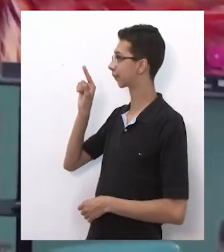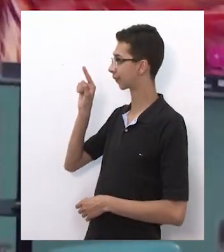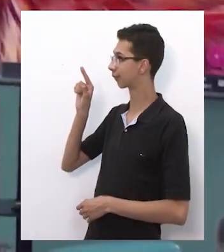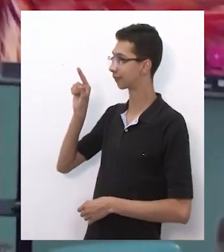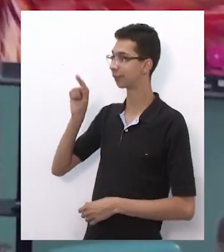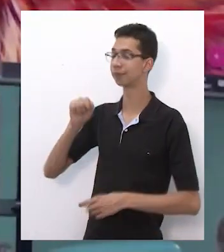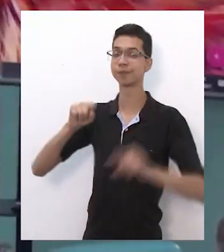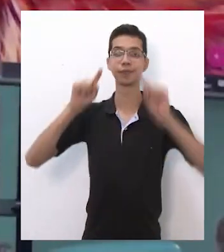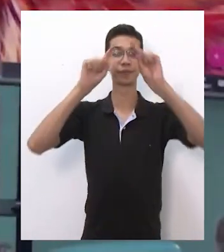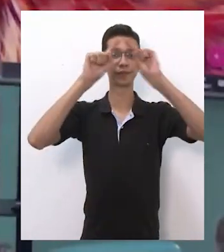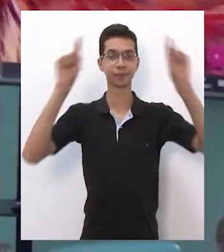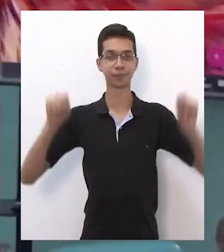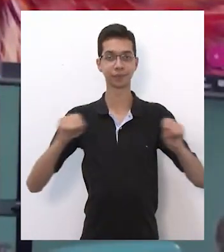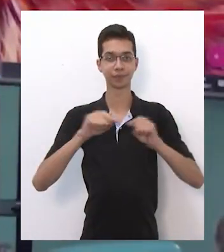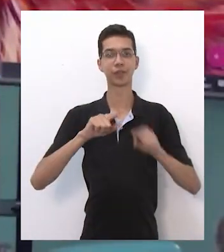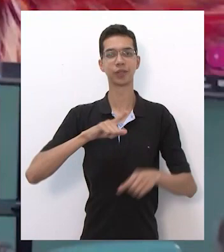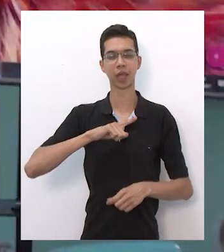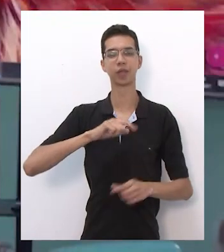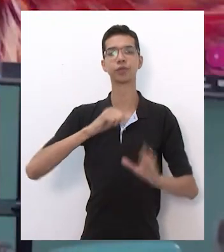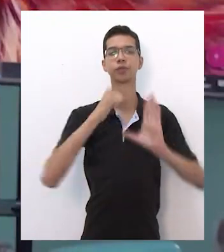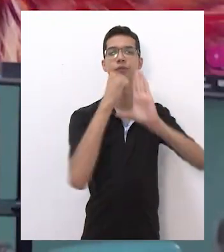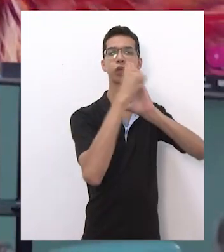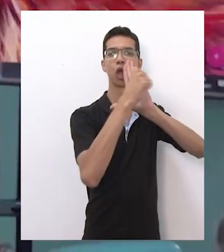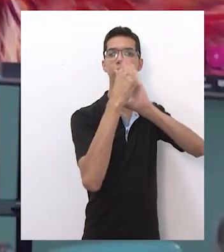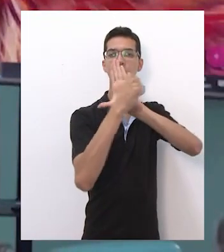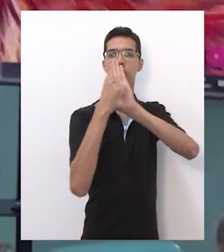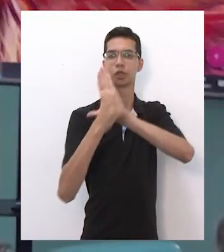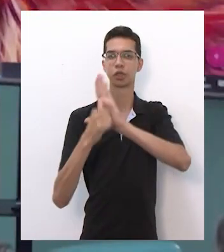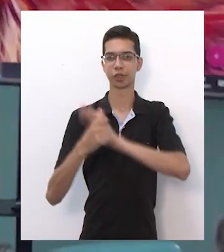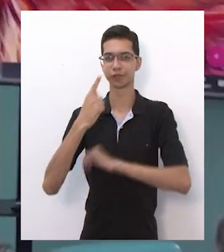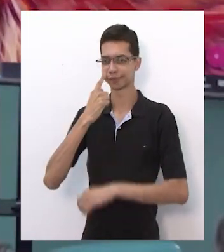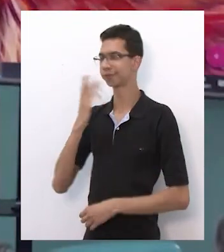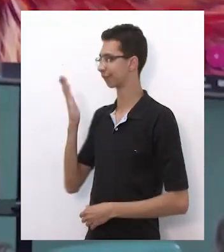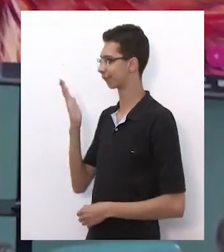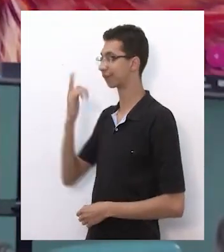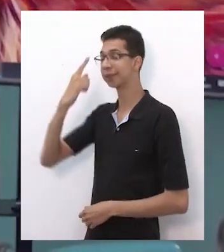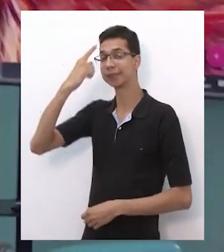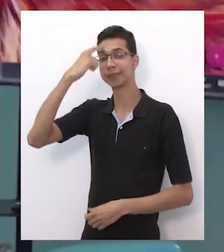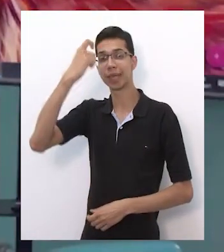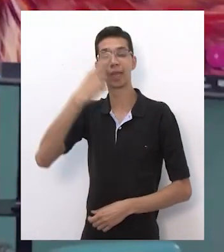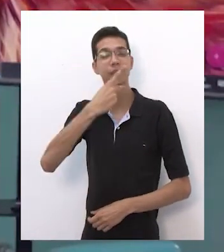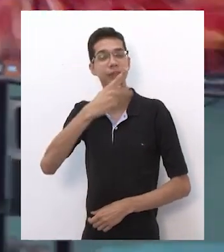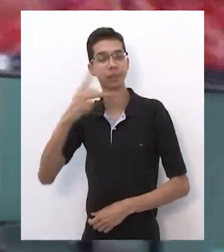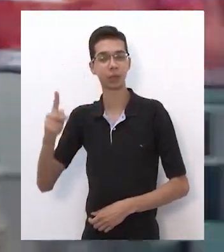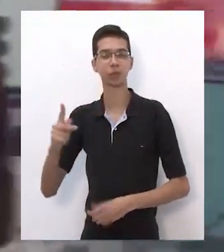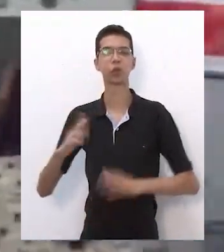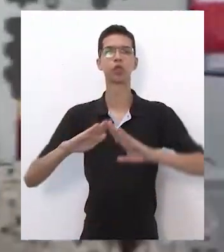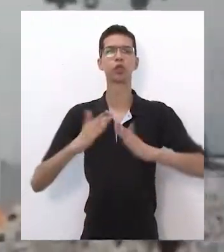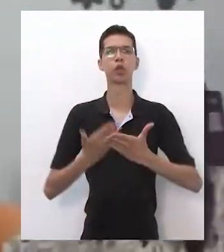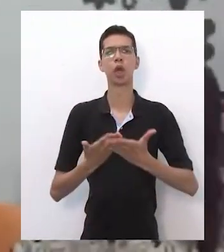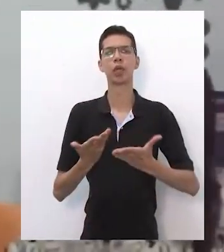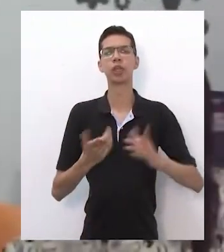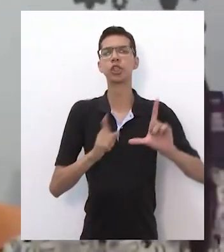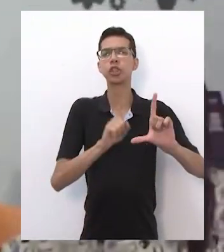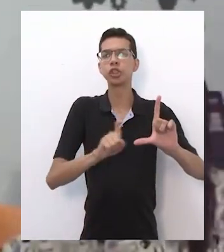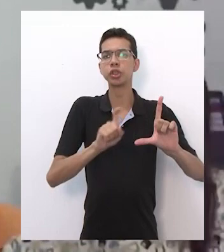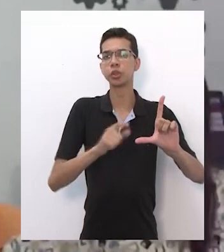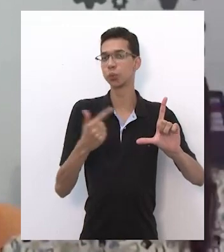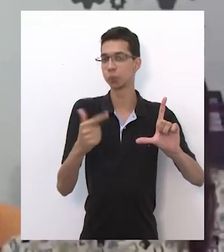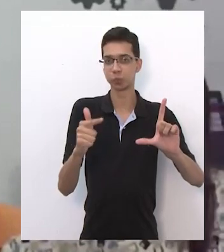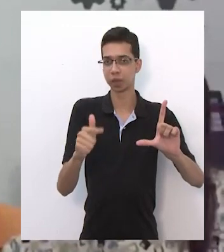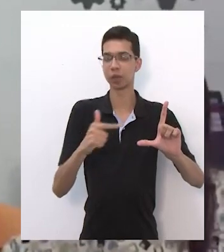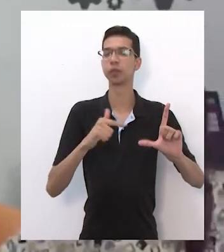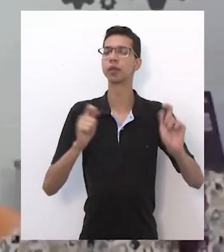todas as ideias de vocês. Se na escola eu não tenho recurso digital, eu posso fazer no post-it físico e colocar